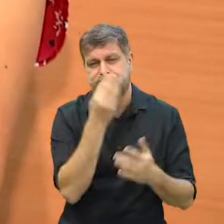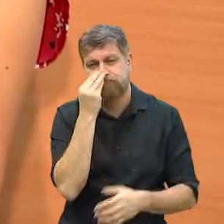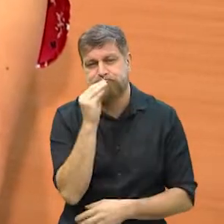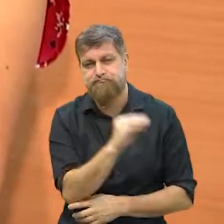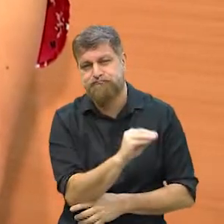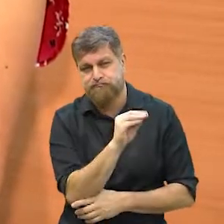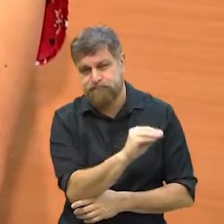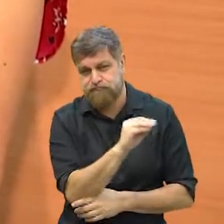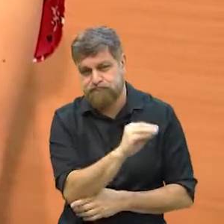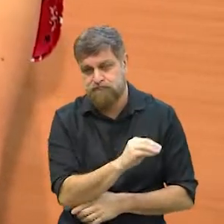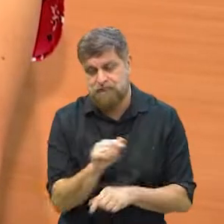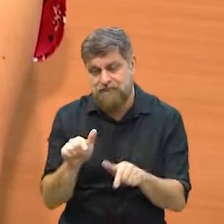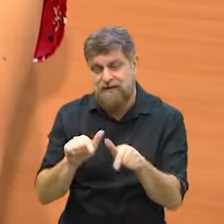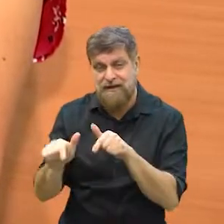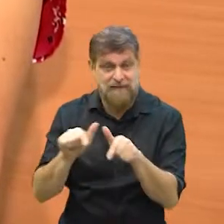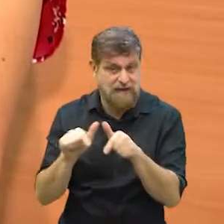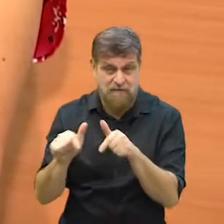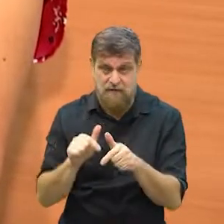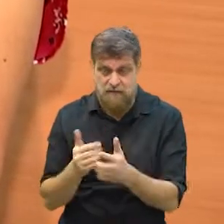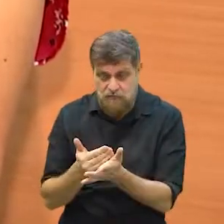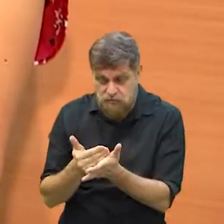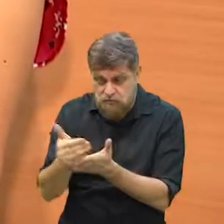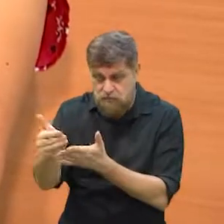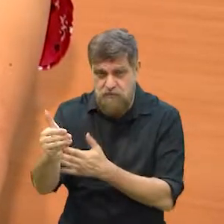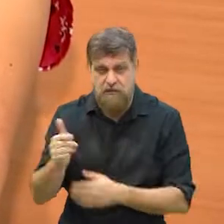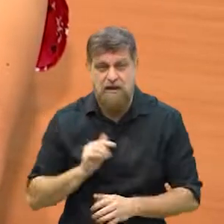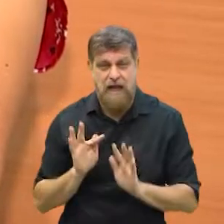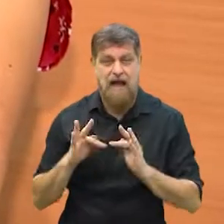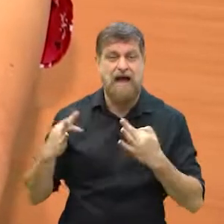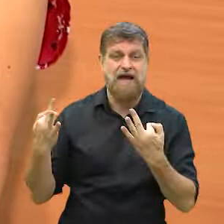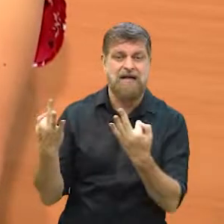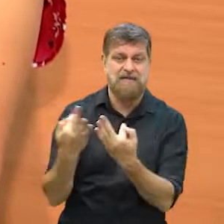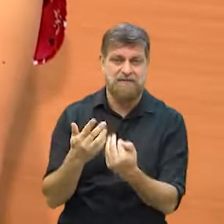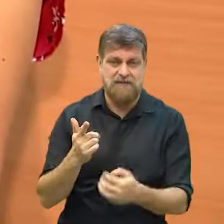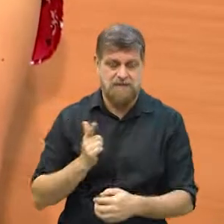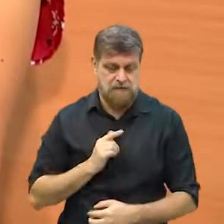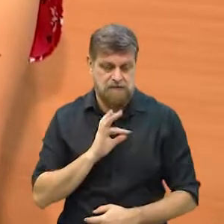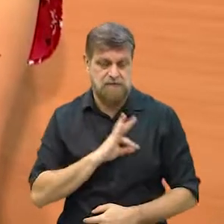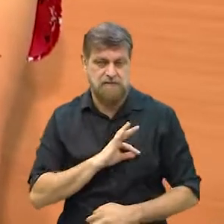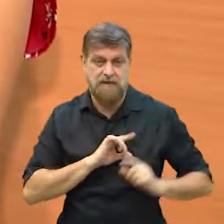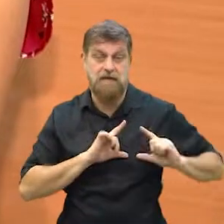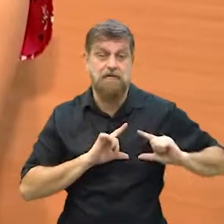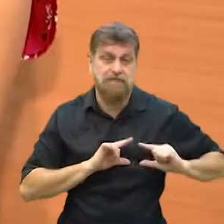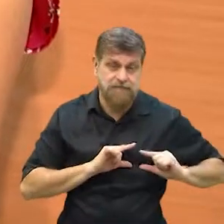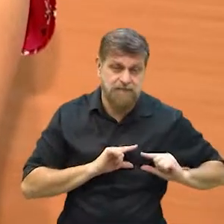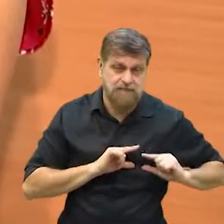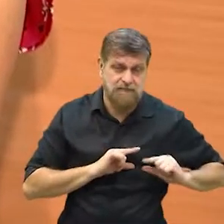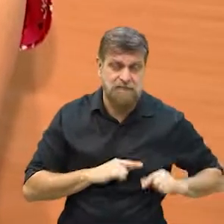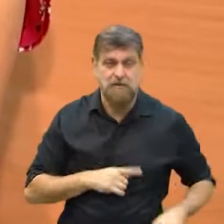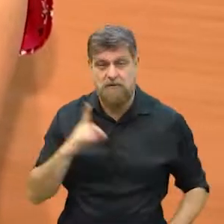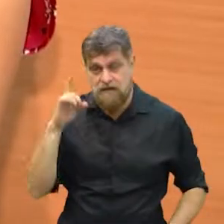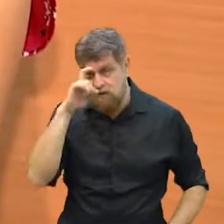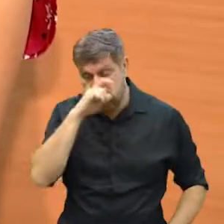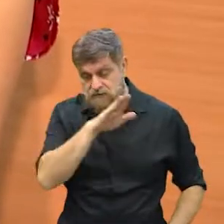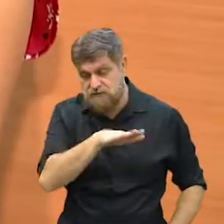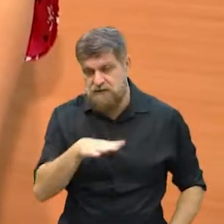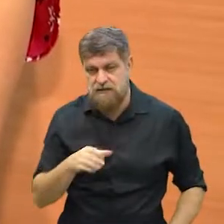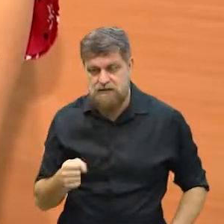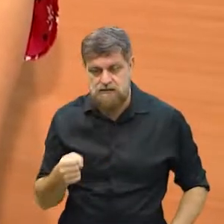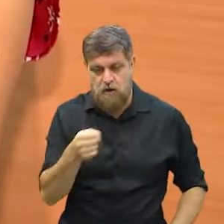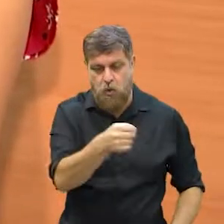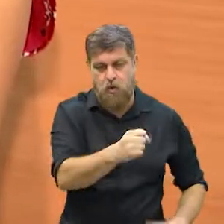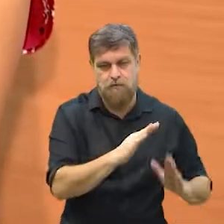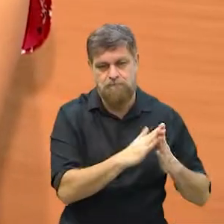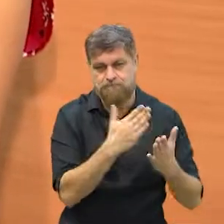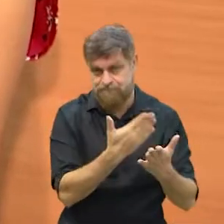mundo do trabalho, aumentou a dificuldade das famílias de garantirem o acesso para suas